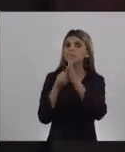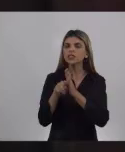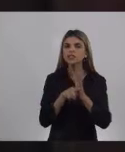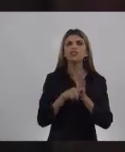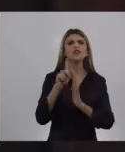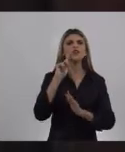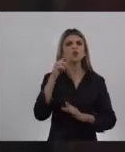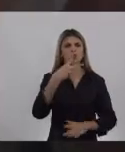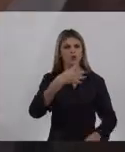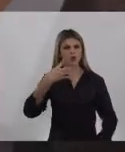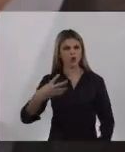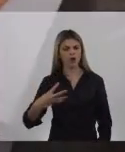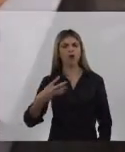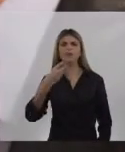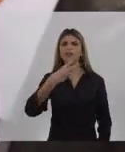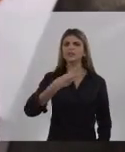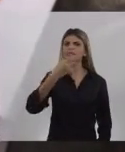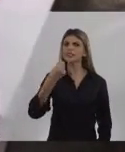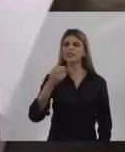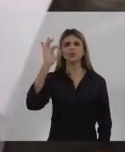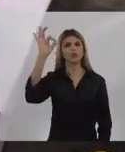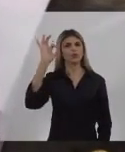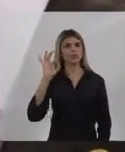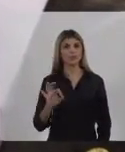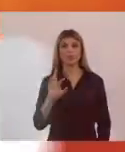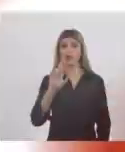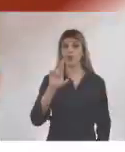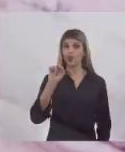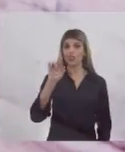deputado atuante que luta pela nossa cidade.